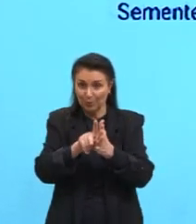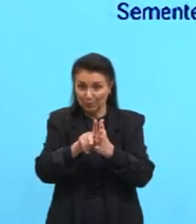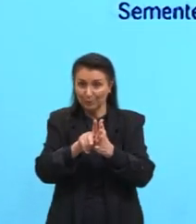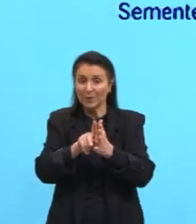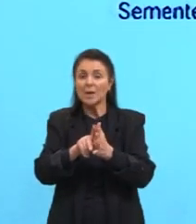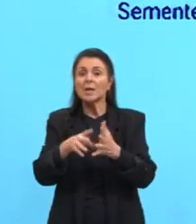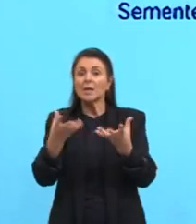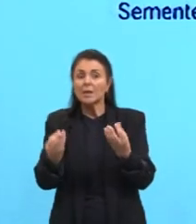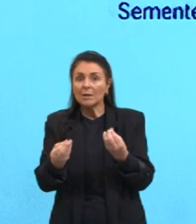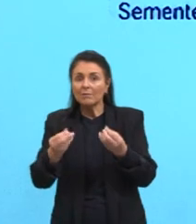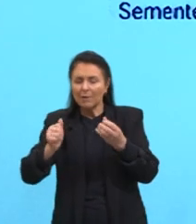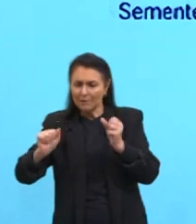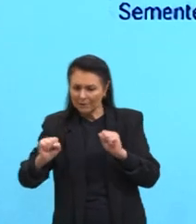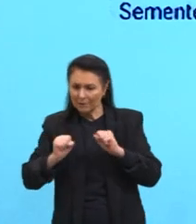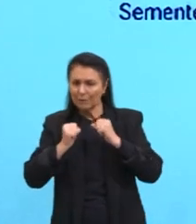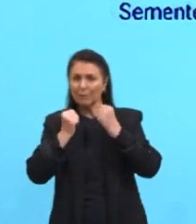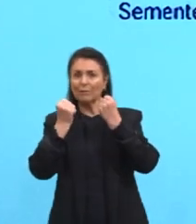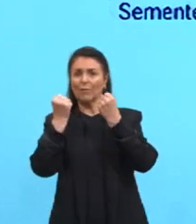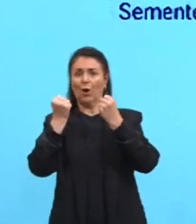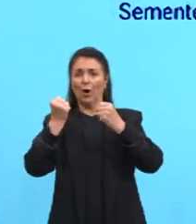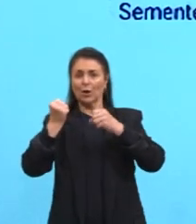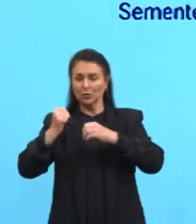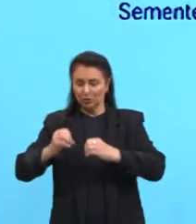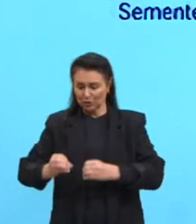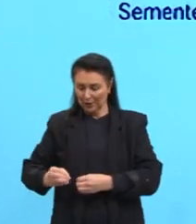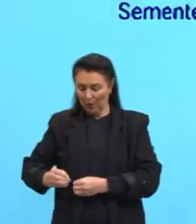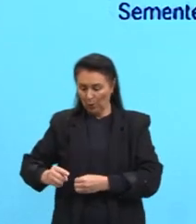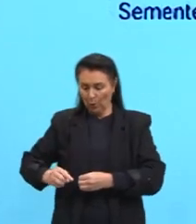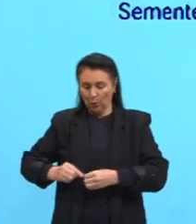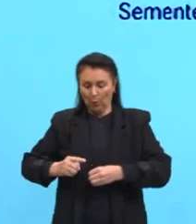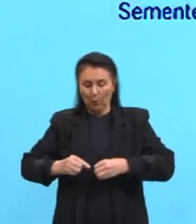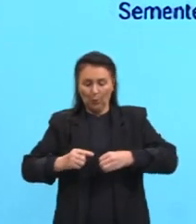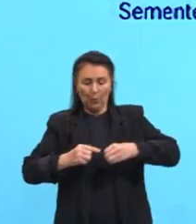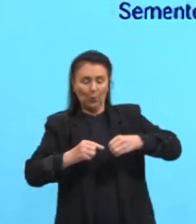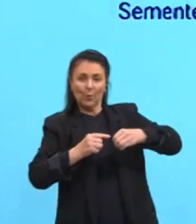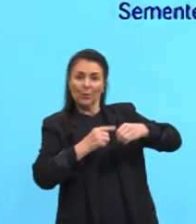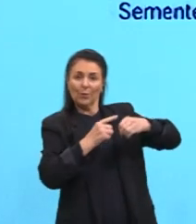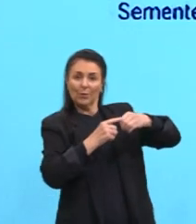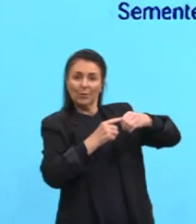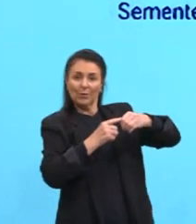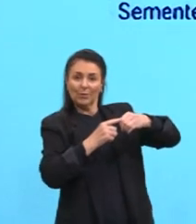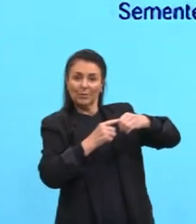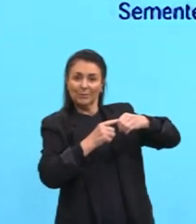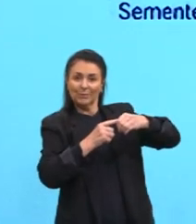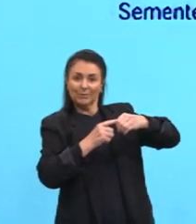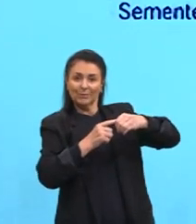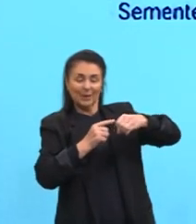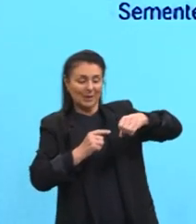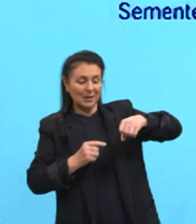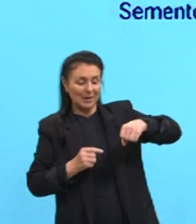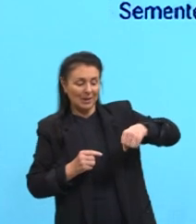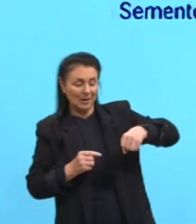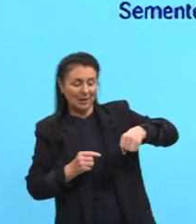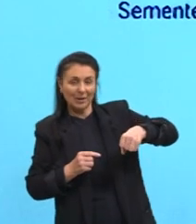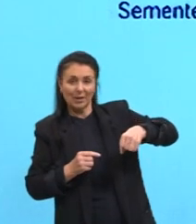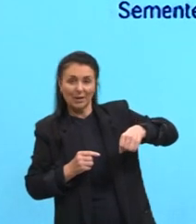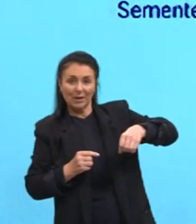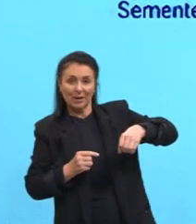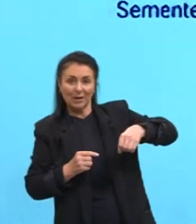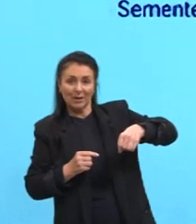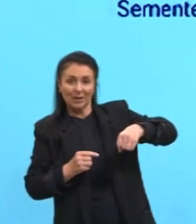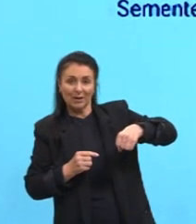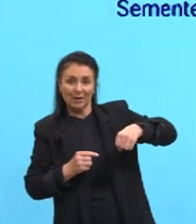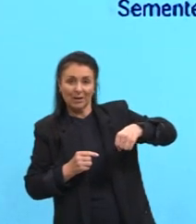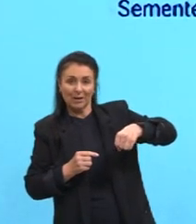tá de reserva então daqui dessa fertilização toda nesse saco embrionário